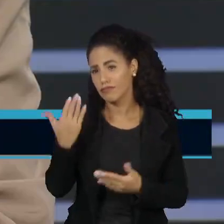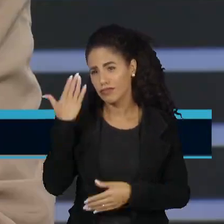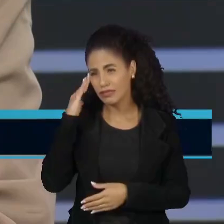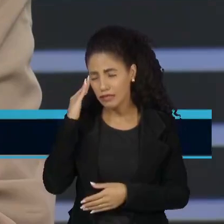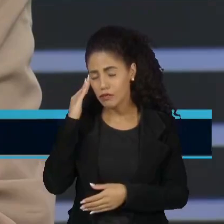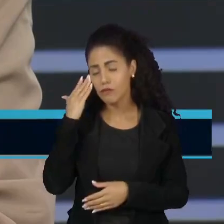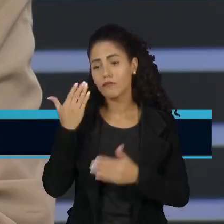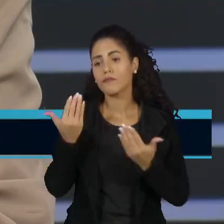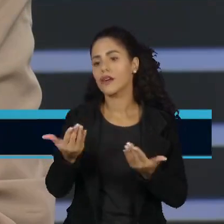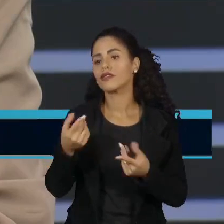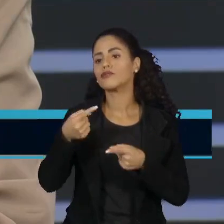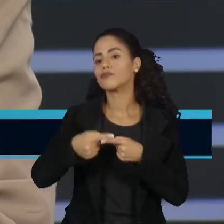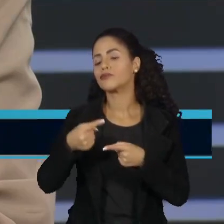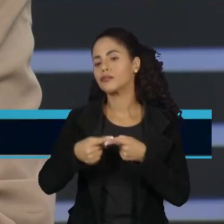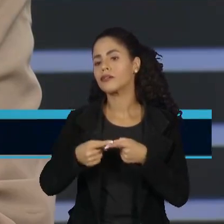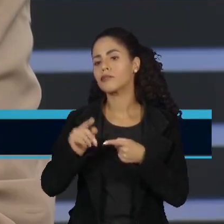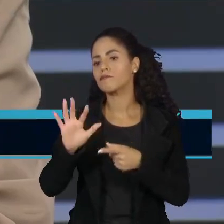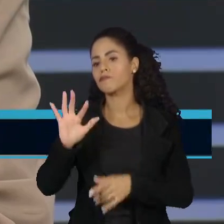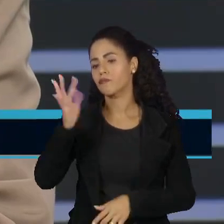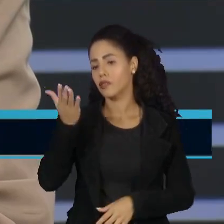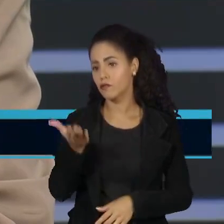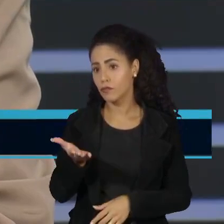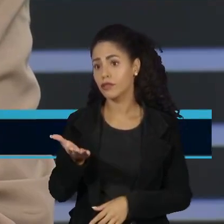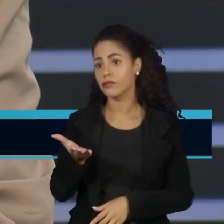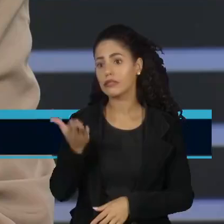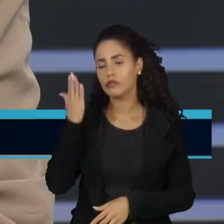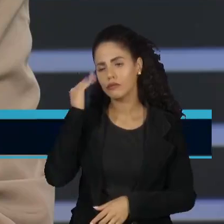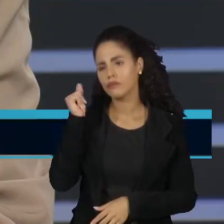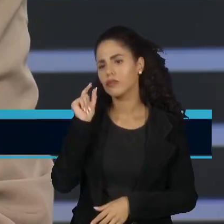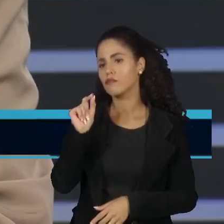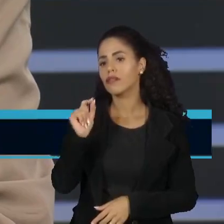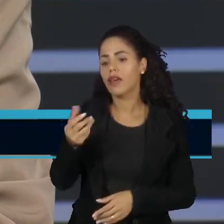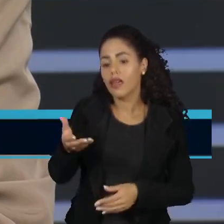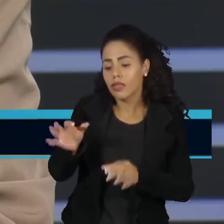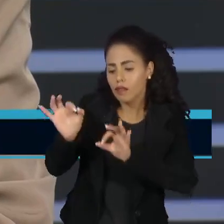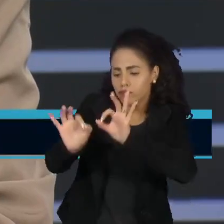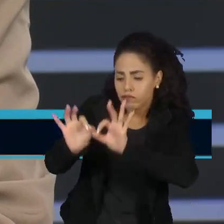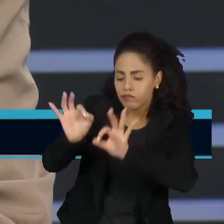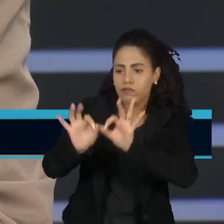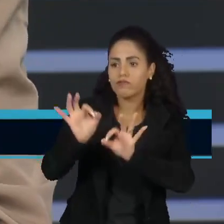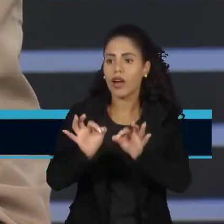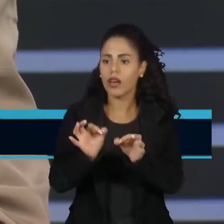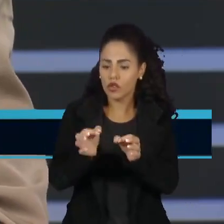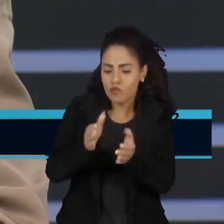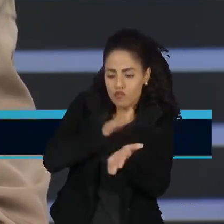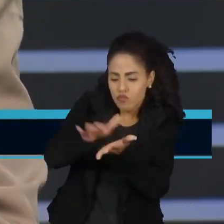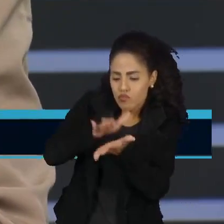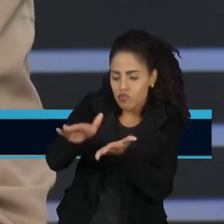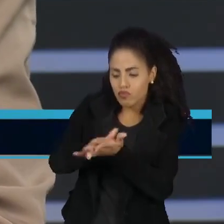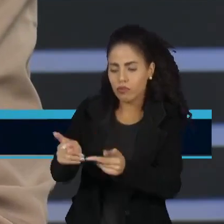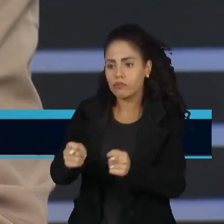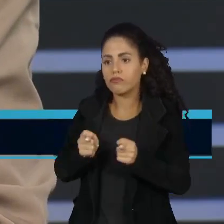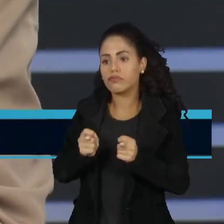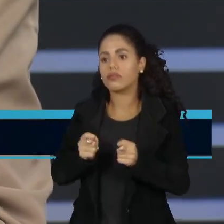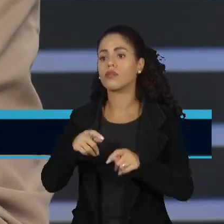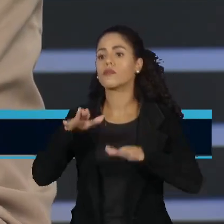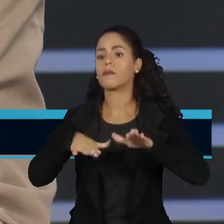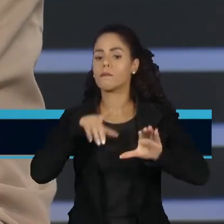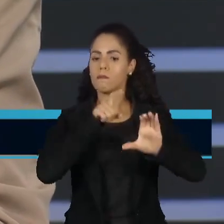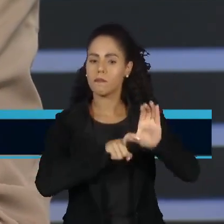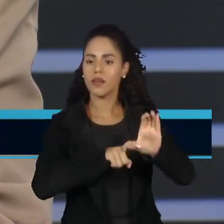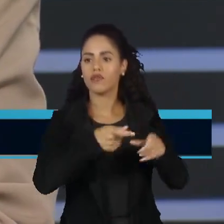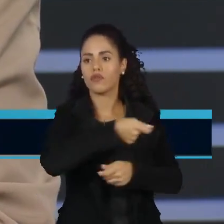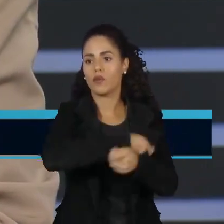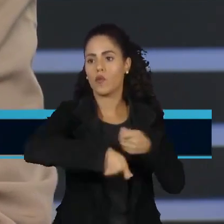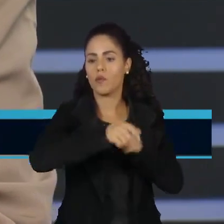né? Porque também o próprio ajuste fiscal depende do desempenho da economia como um todo, né? Inclusive